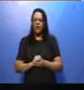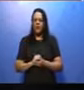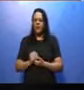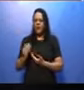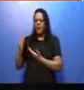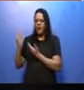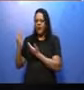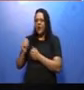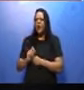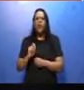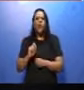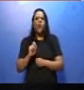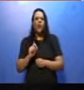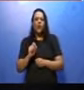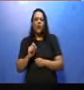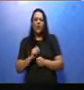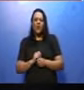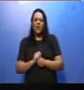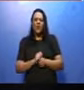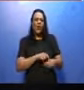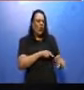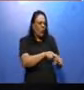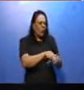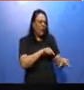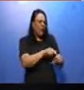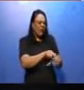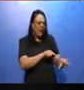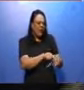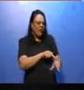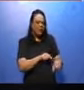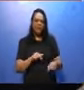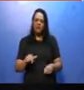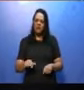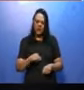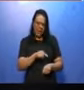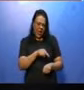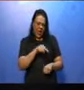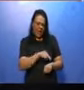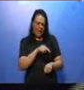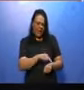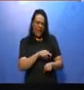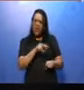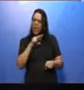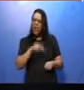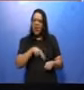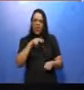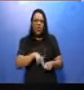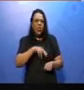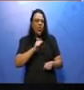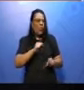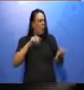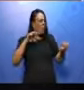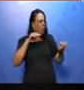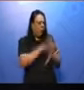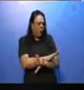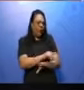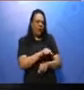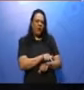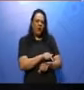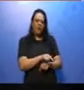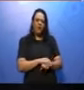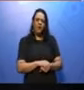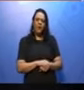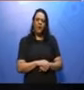caracterizando o substantivo tarefa, ok? Então, aqui nós temos um período simples, porque nós temos